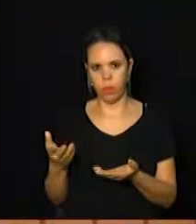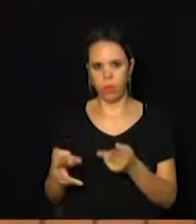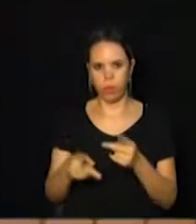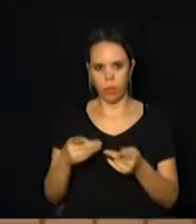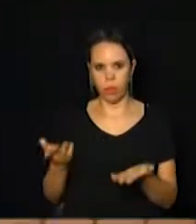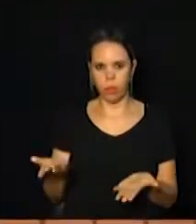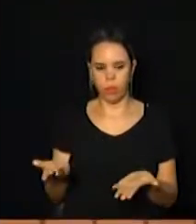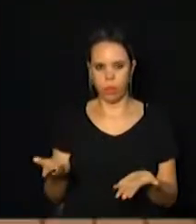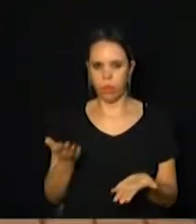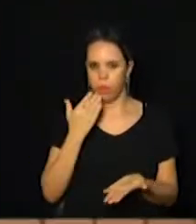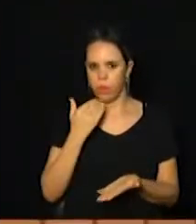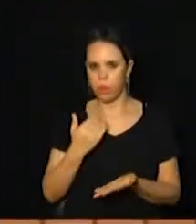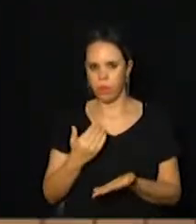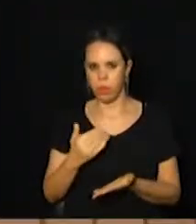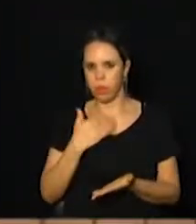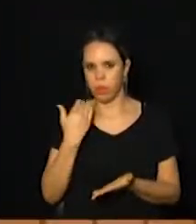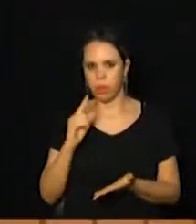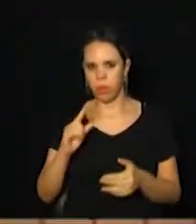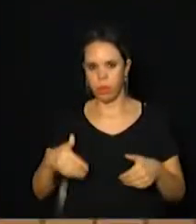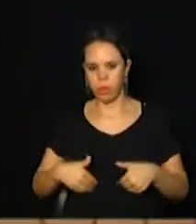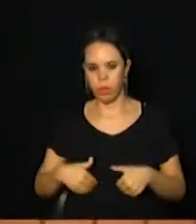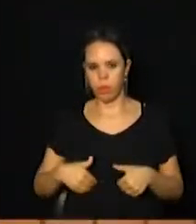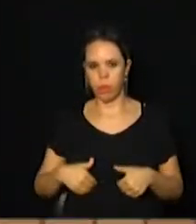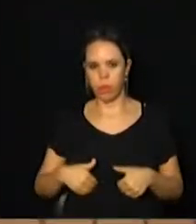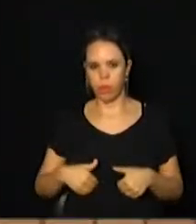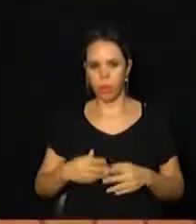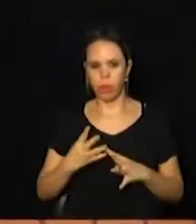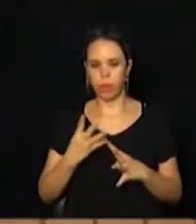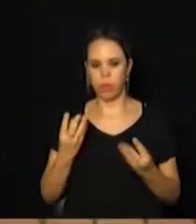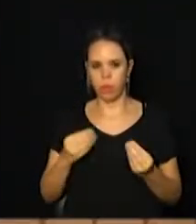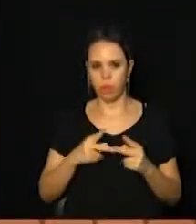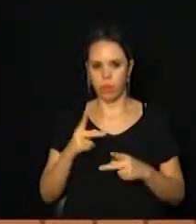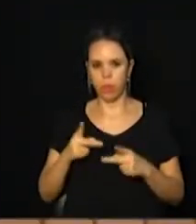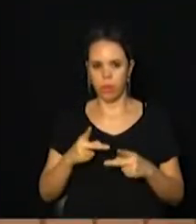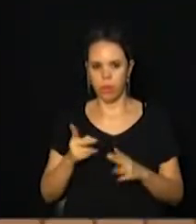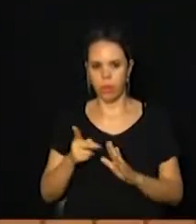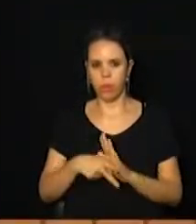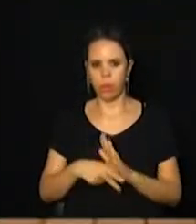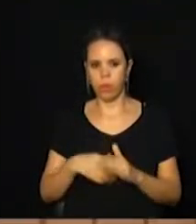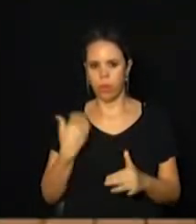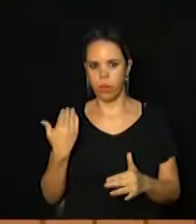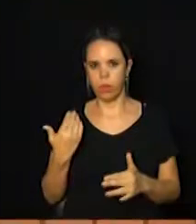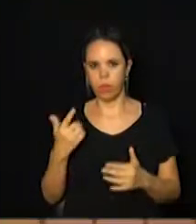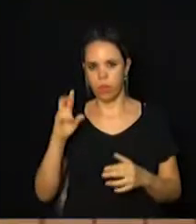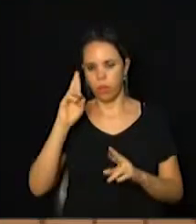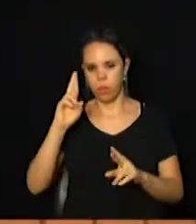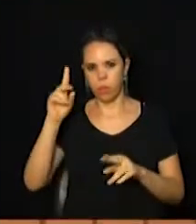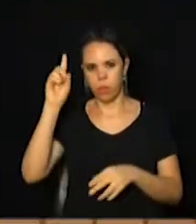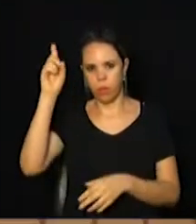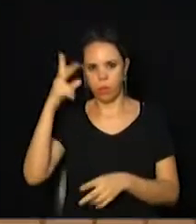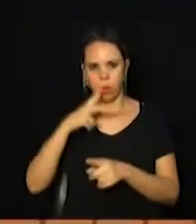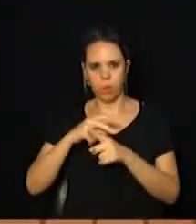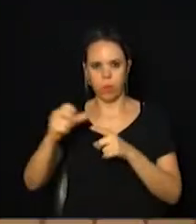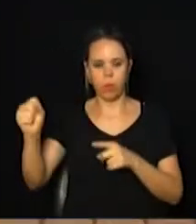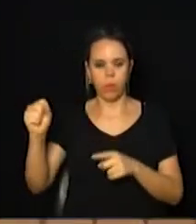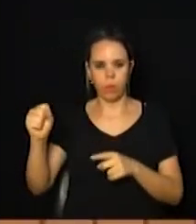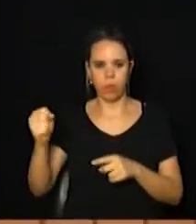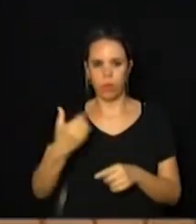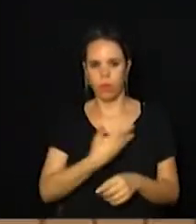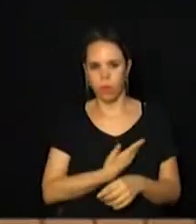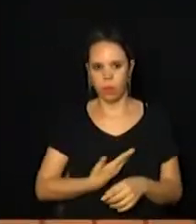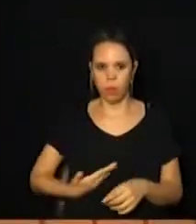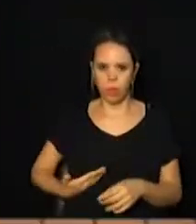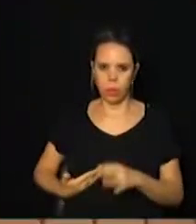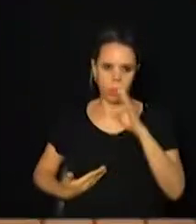povo e o povo comer para não morrer de fome ele vai ficar na fila e muita gente se passa esse projeto mas eu tenho esperança em Deus e nas autoridades